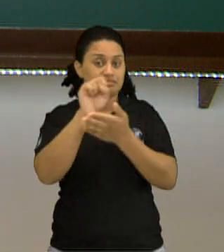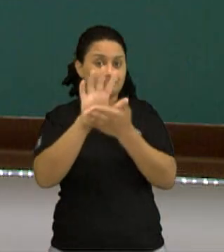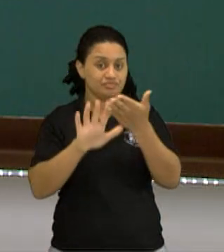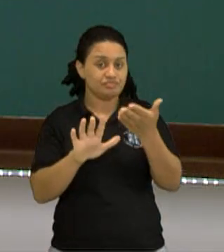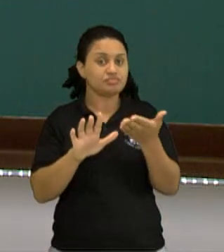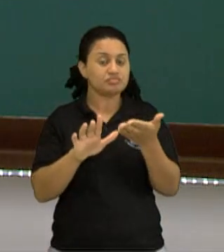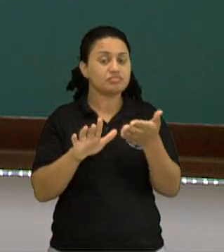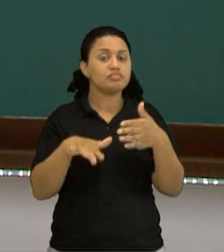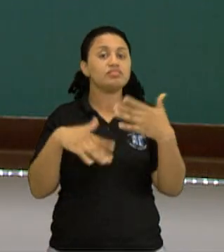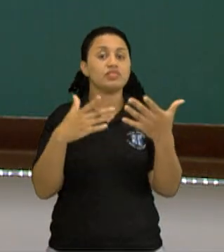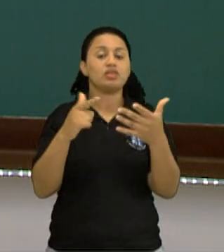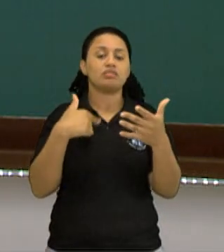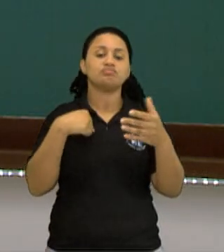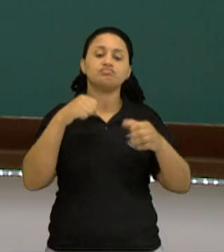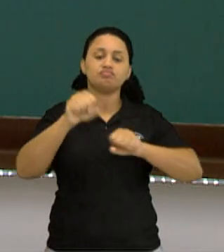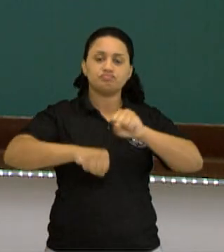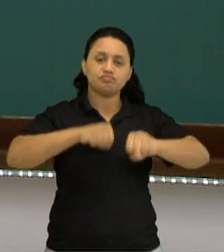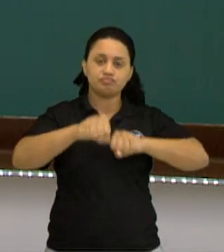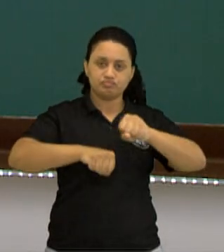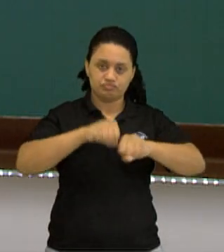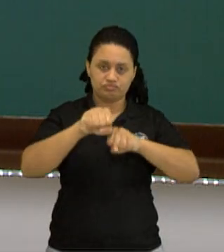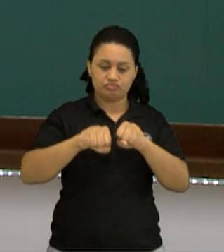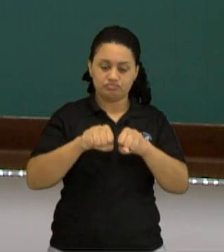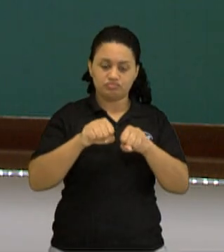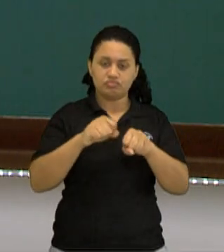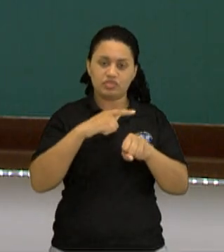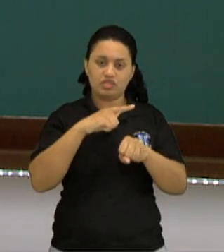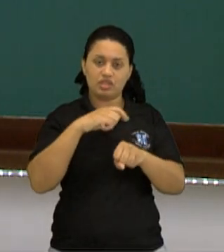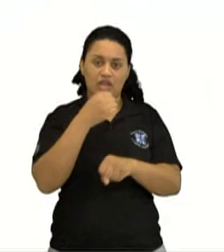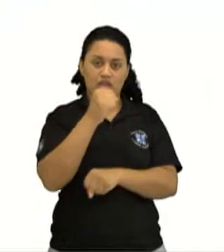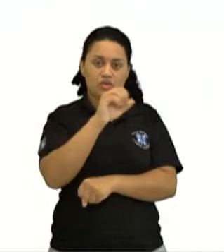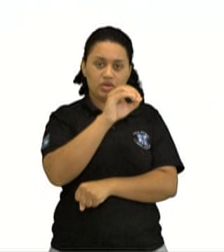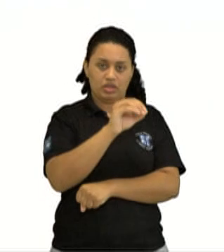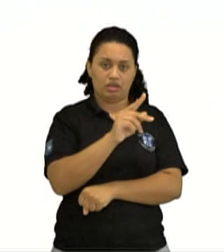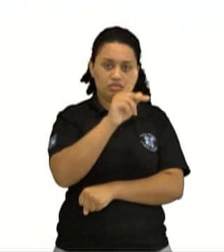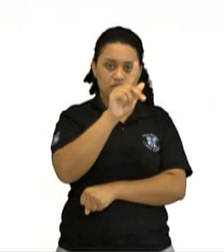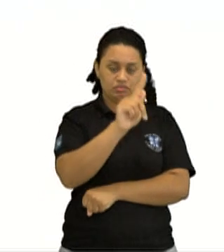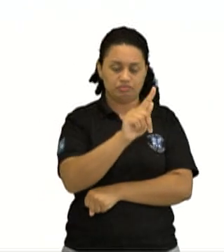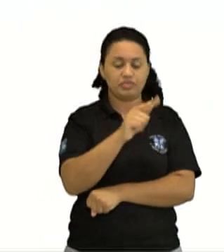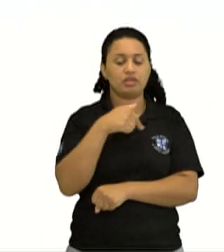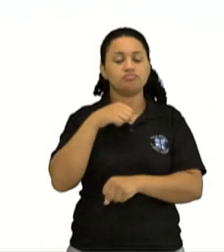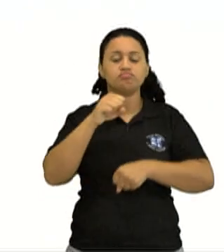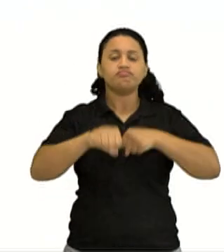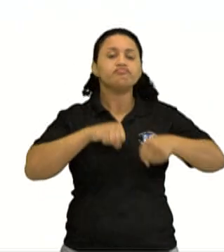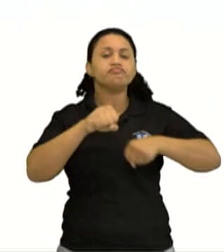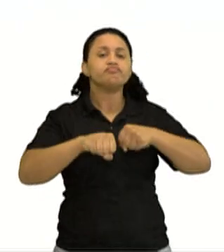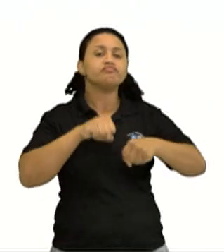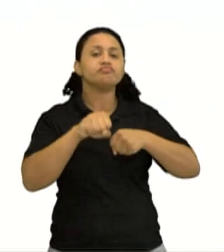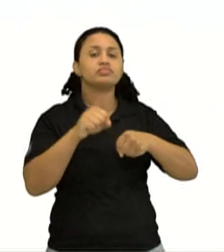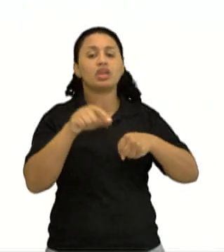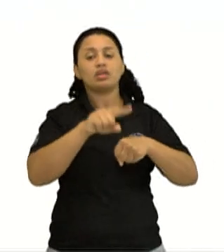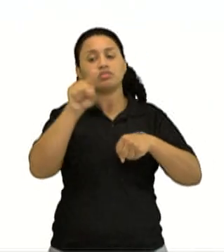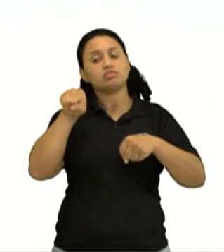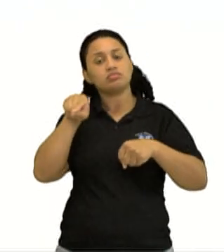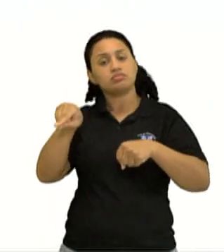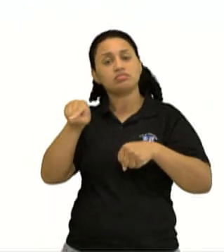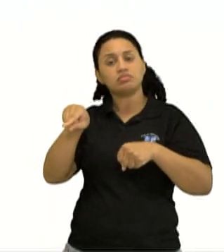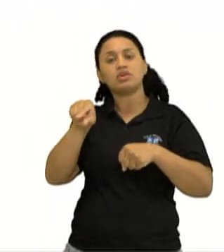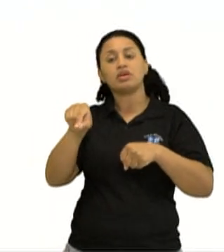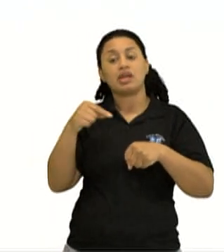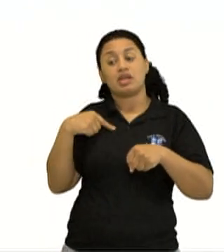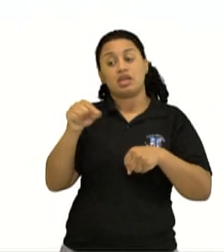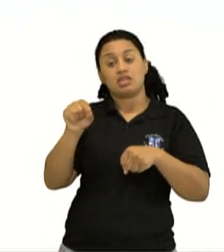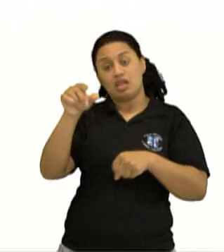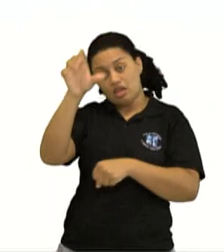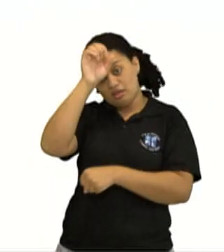assim, um ciclista de massa de 80 kg pedala ao lado de seu aprendiz,